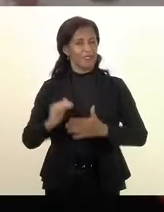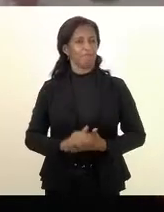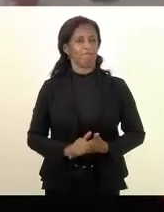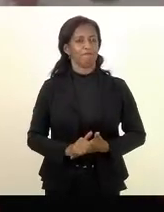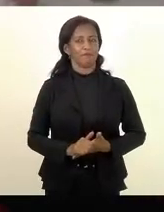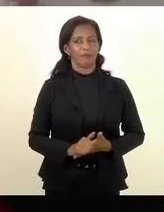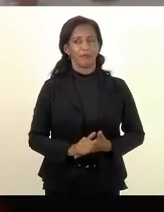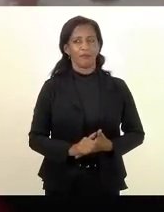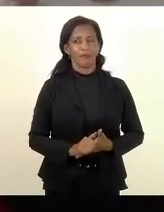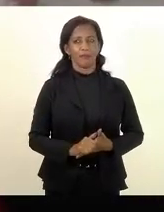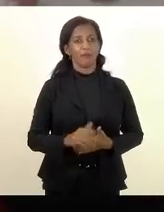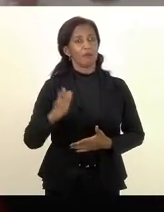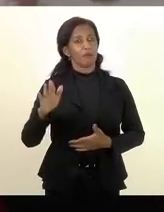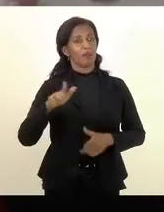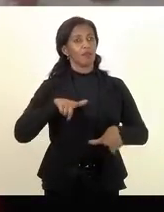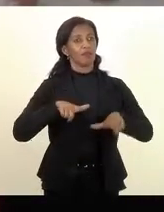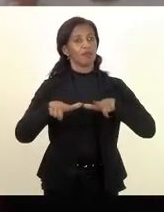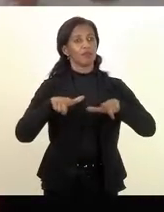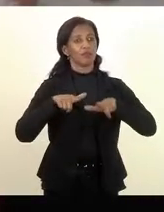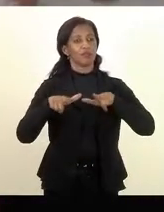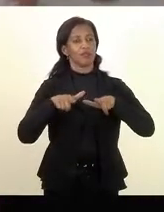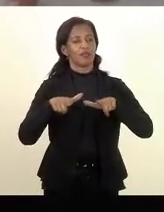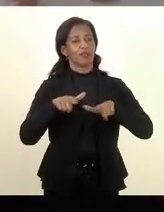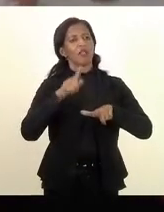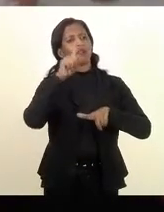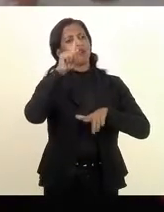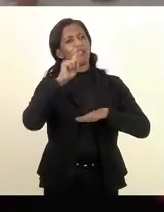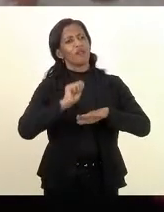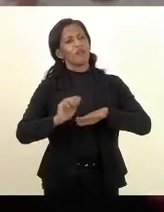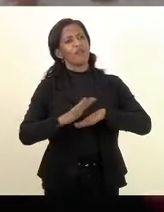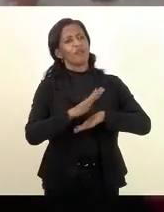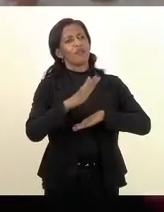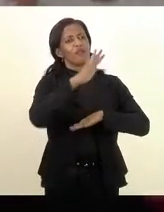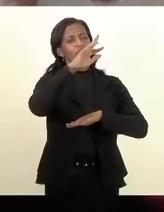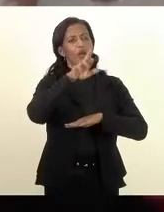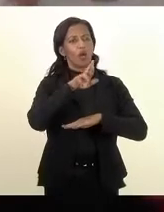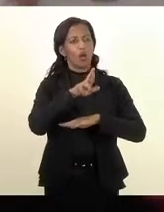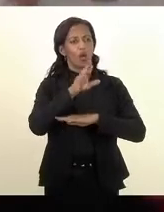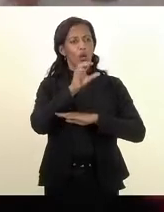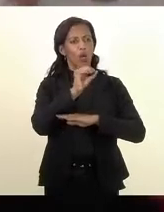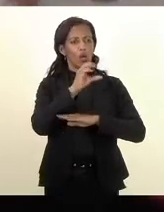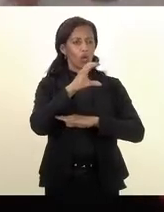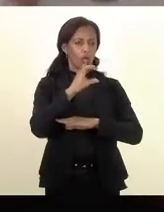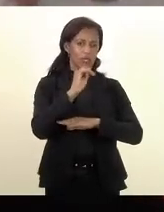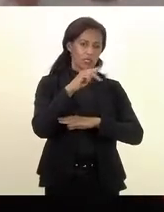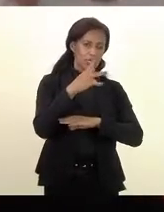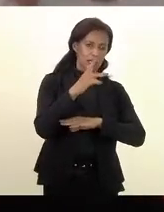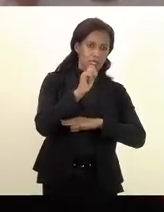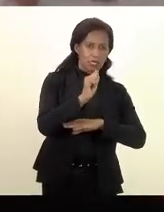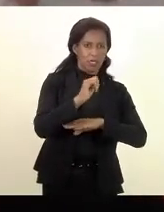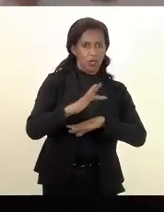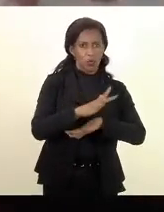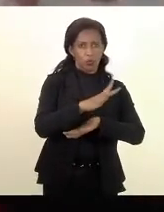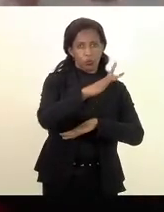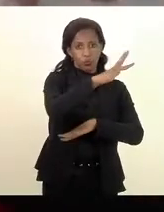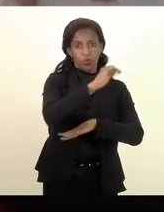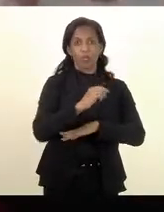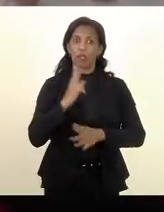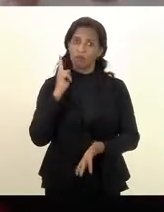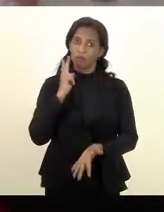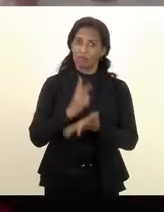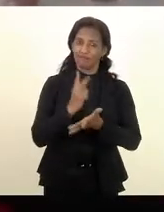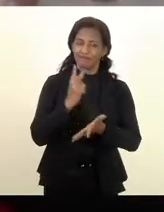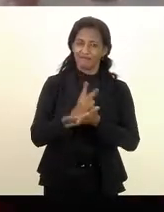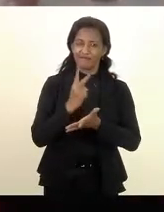mas na sua atuação na favela da Rocinha é ela tem sido ainda hoje